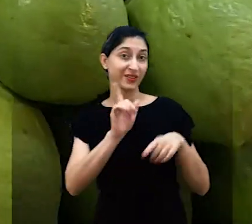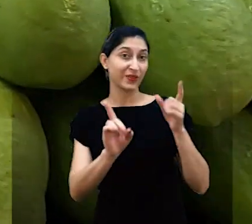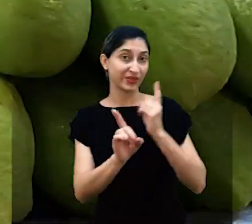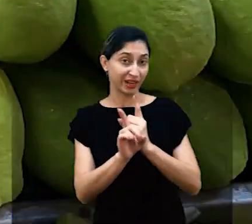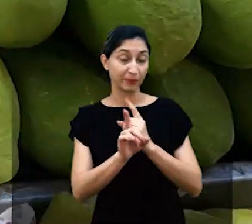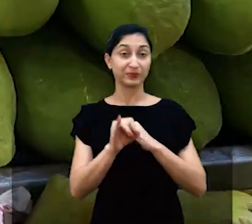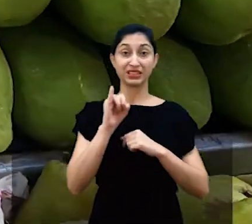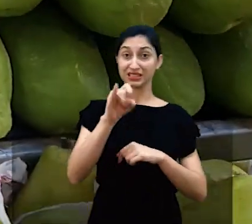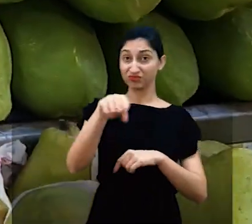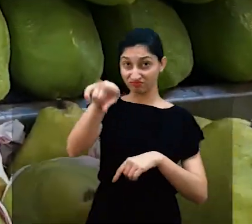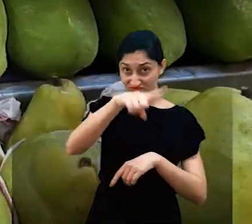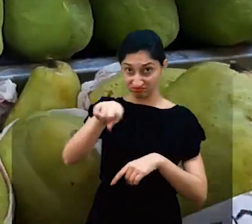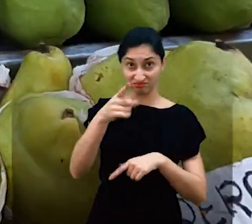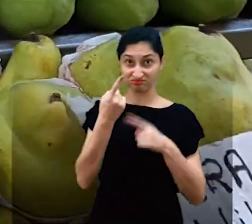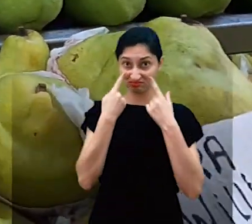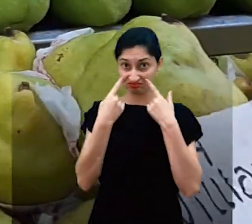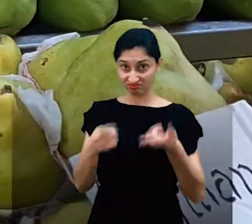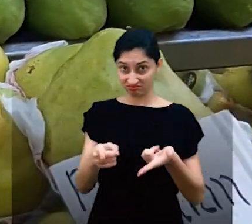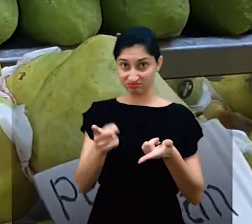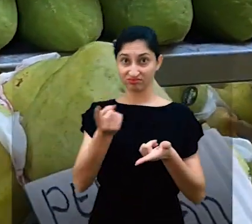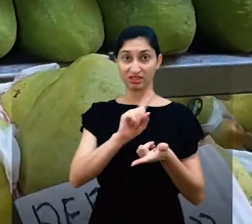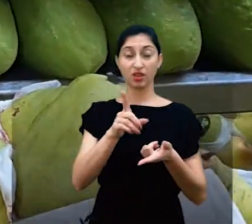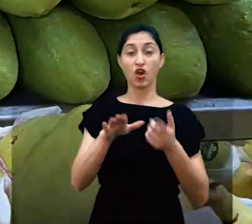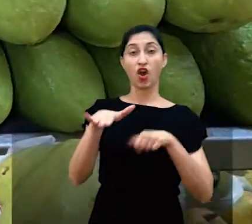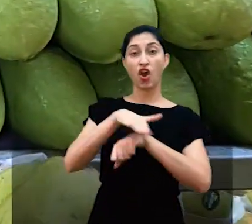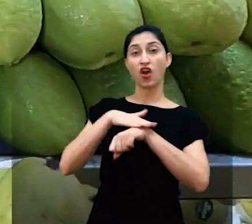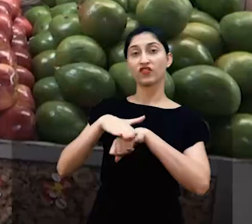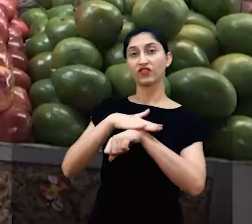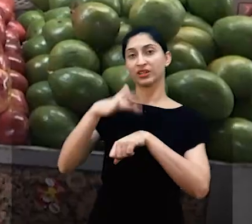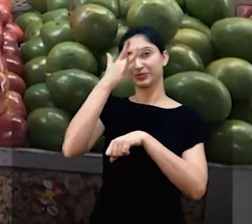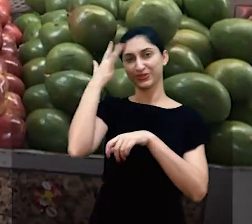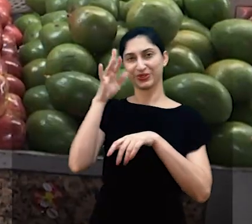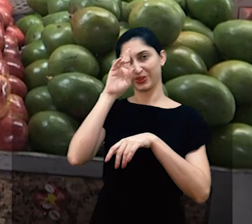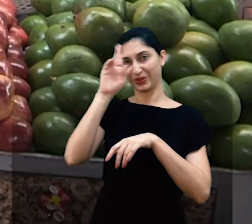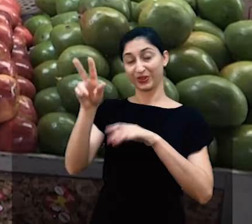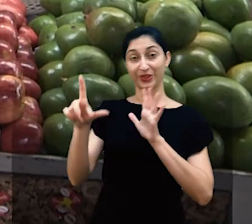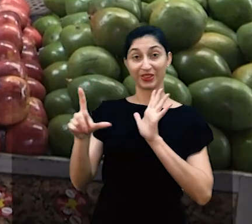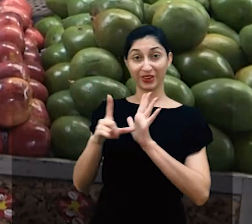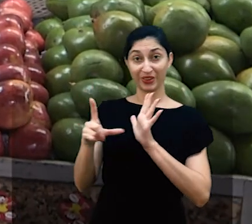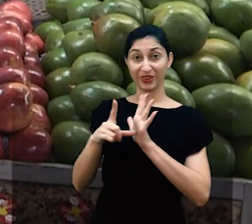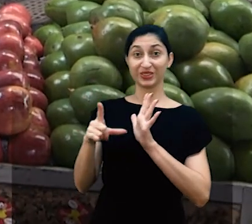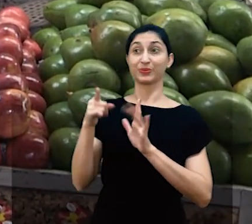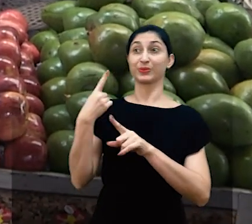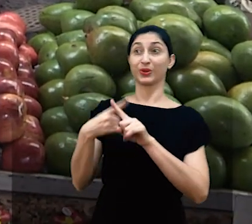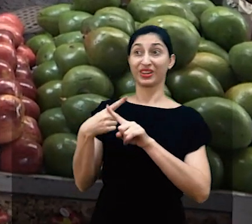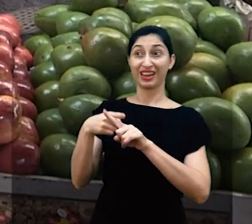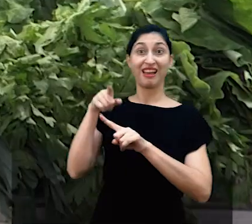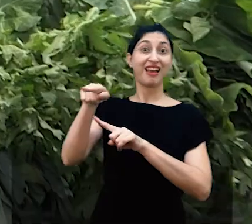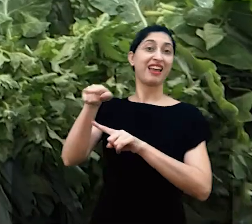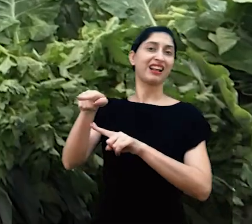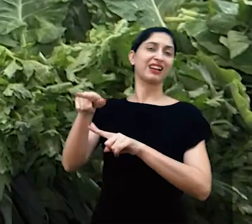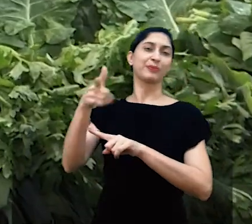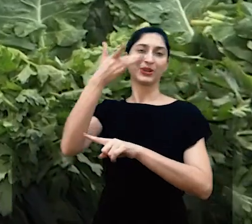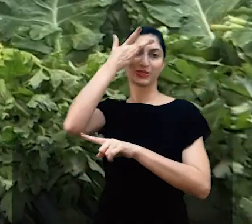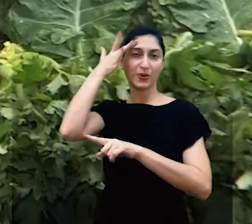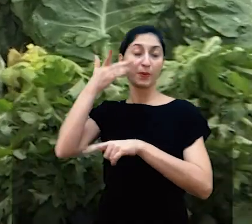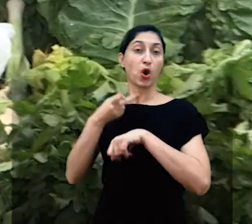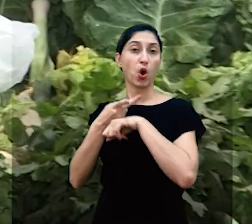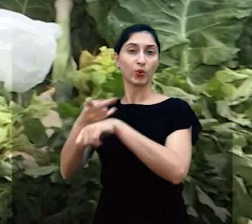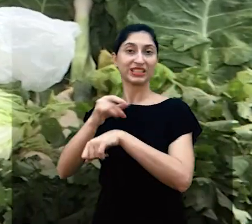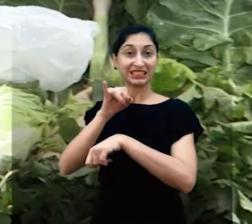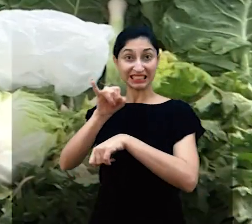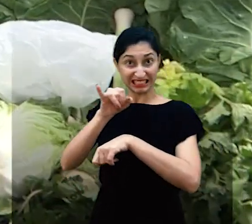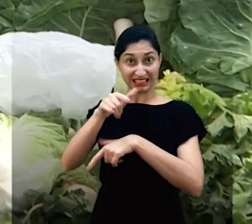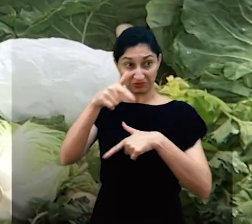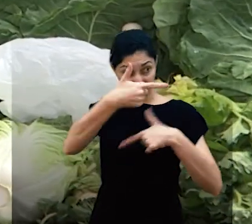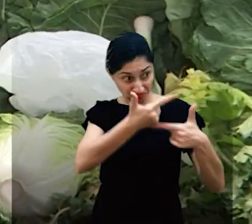aquele negócio, se você não encontra, conversa com o lojista que você vai encontrar, porque ele vai atrás para você. A selga, olha